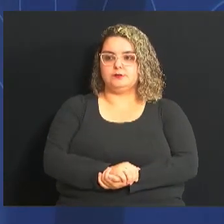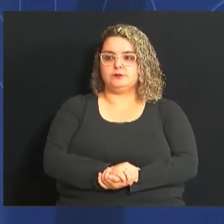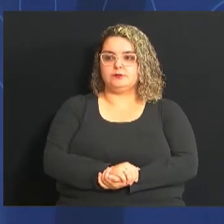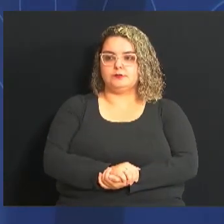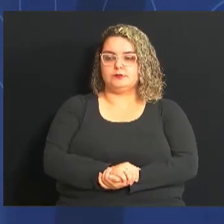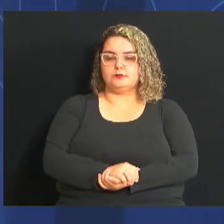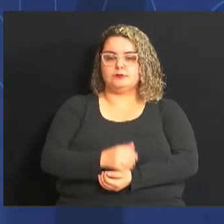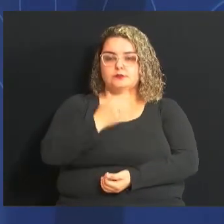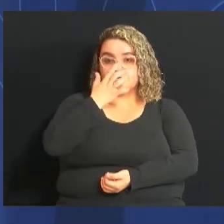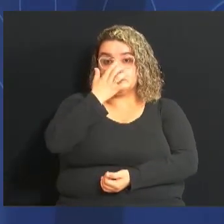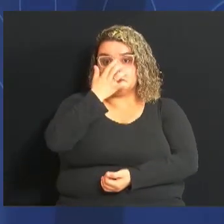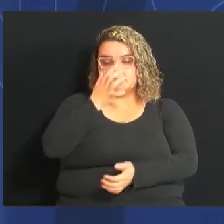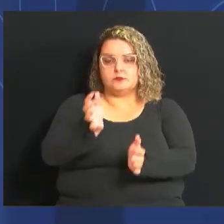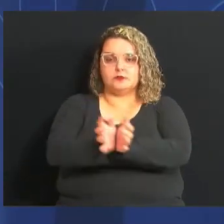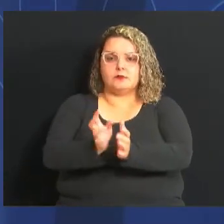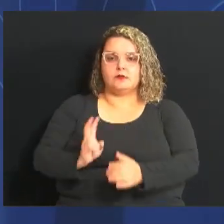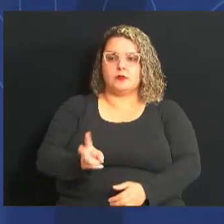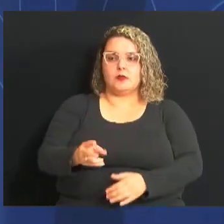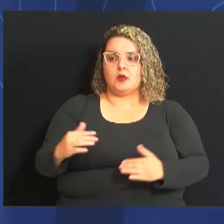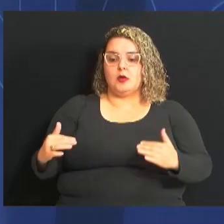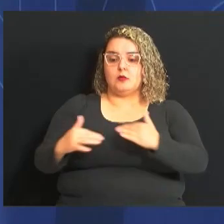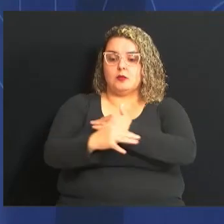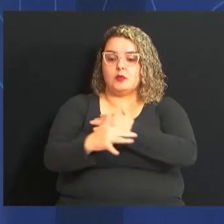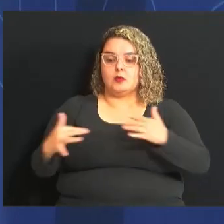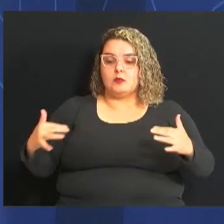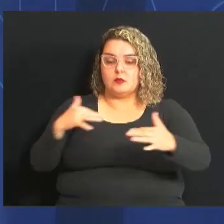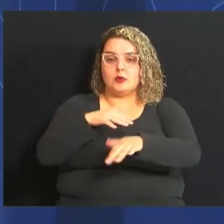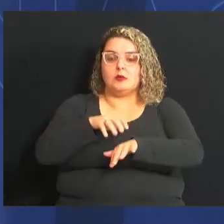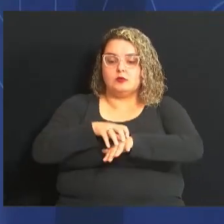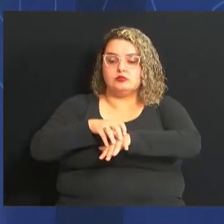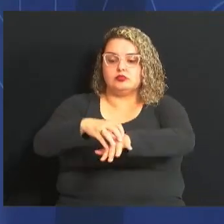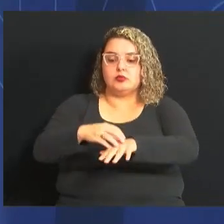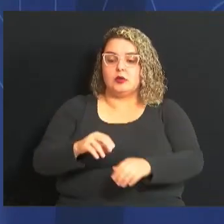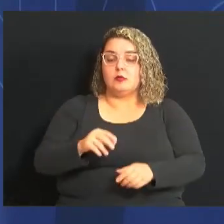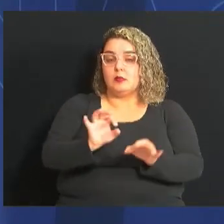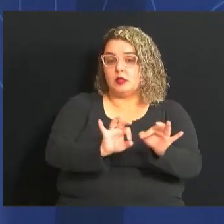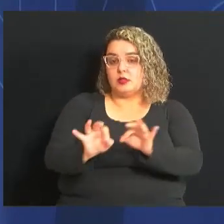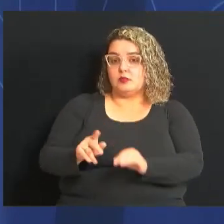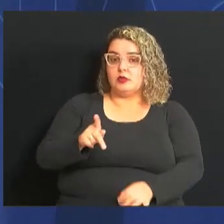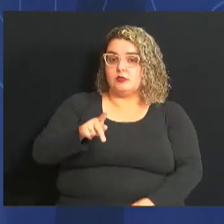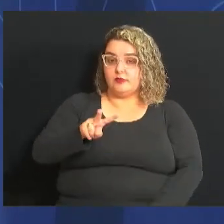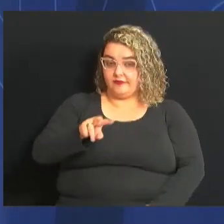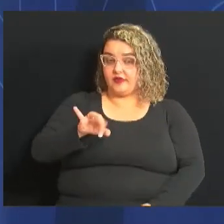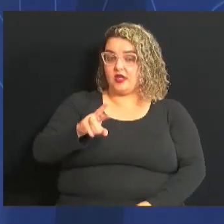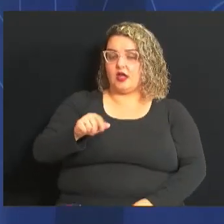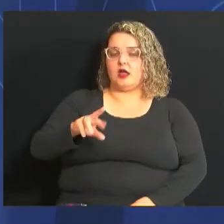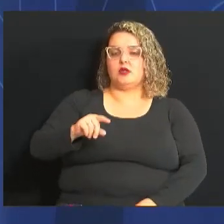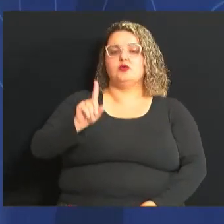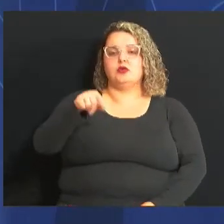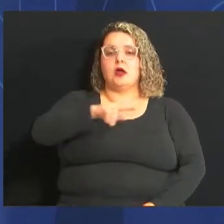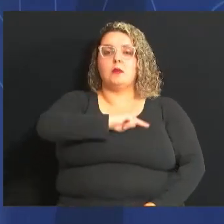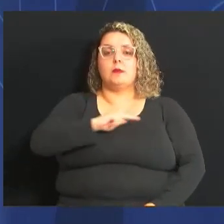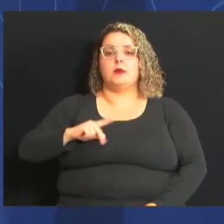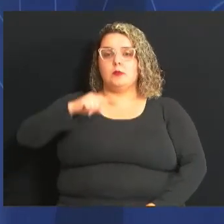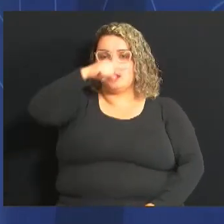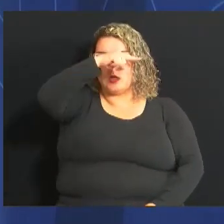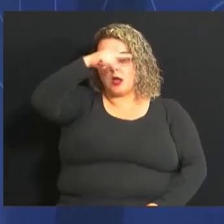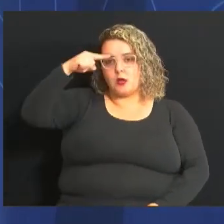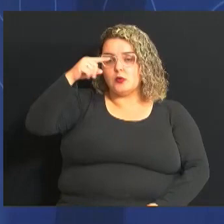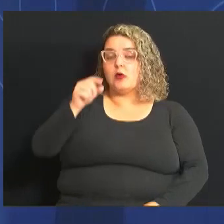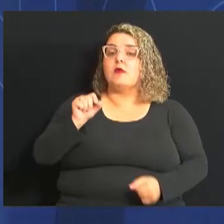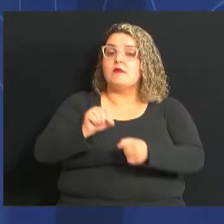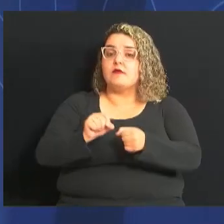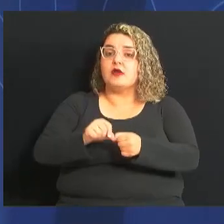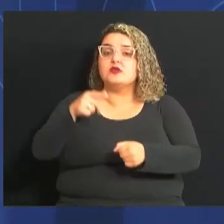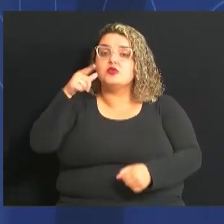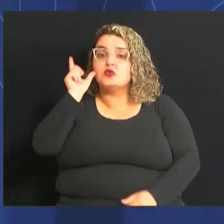A Comissão Permanente de Mobilidade Urbana e Planejamento Viário, que é presidida pelo vereador Otto Alejandro, realizou